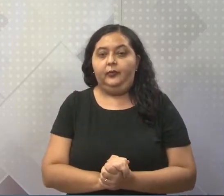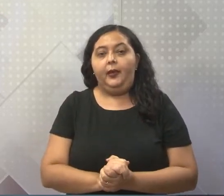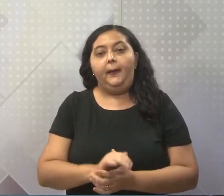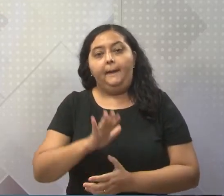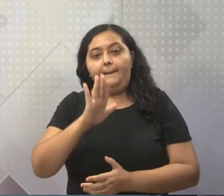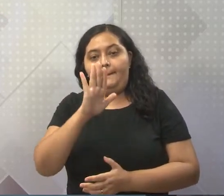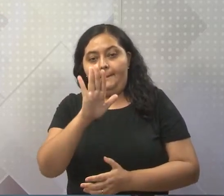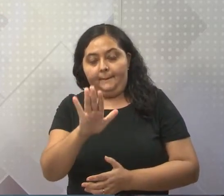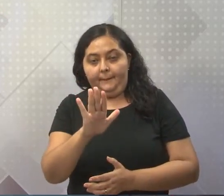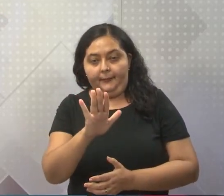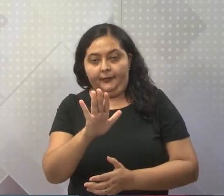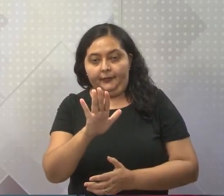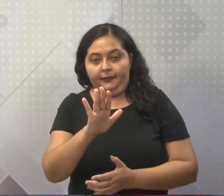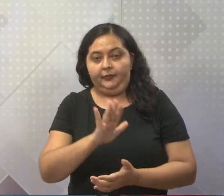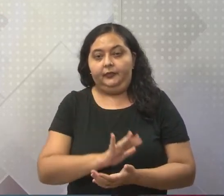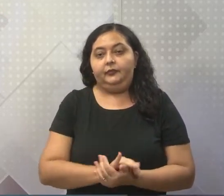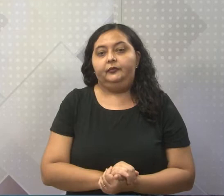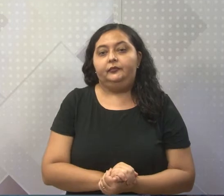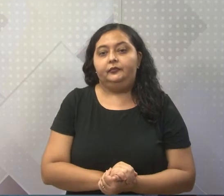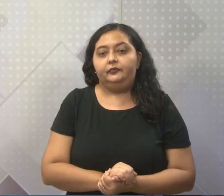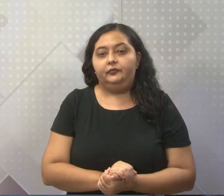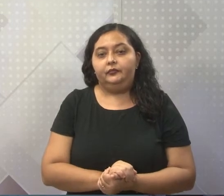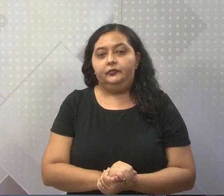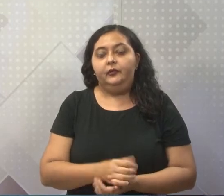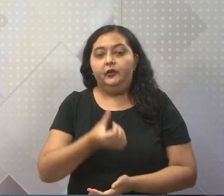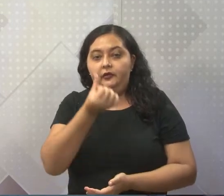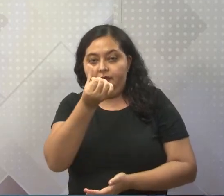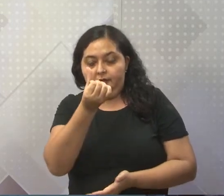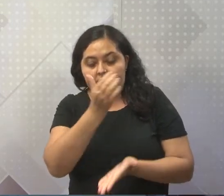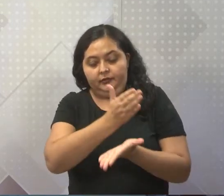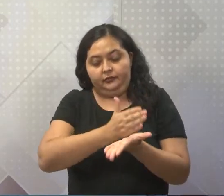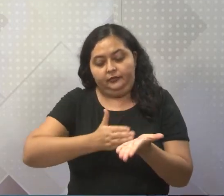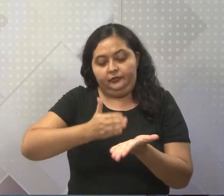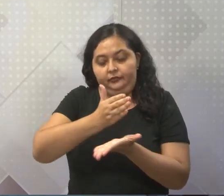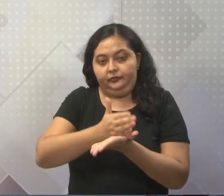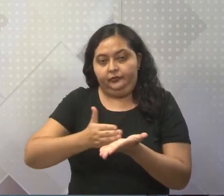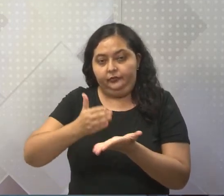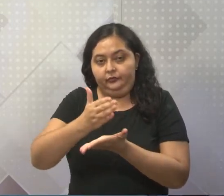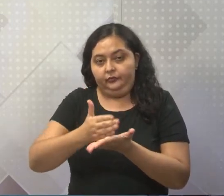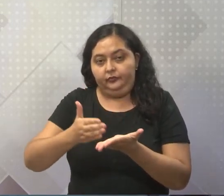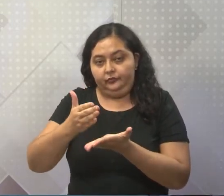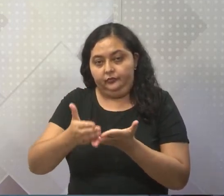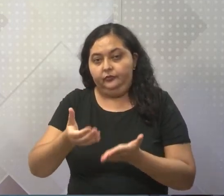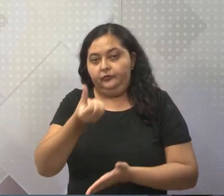porém, desta vez, eu vou dividi-lo em seis partes.